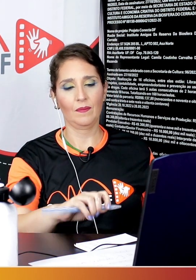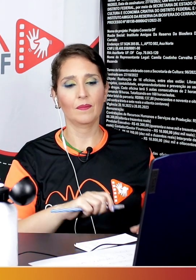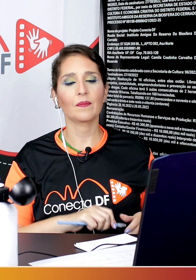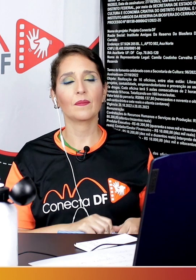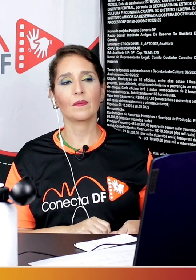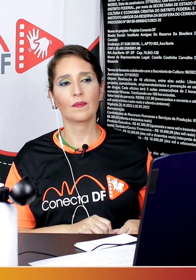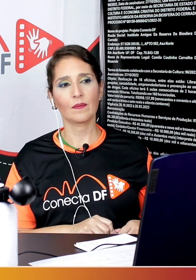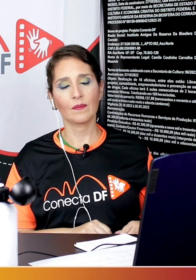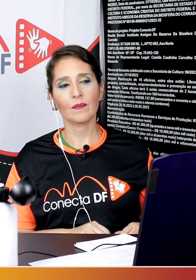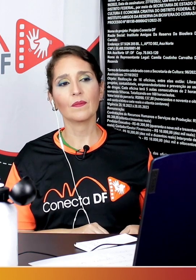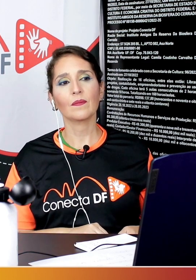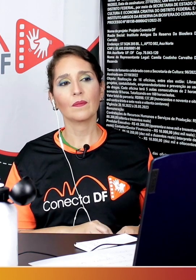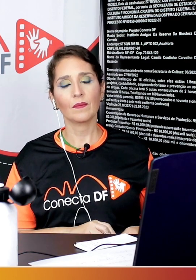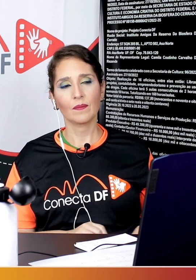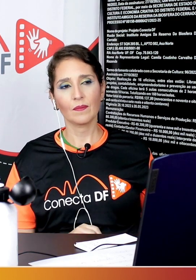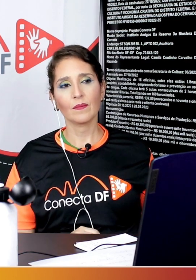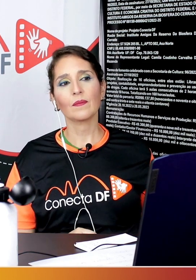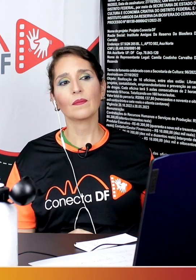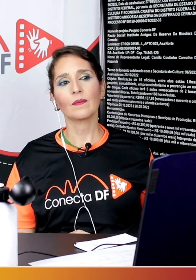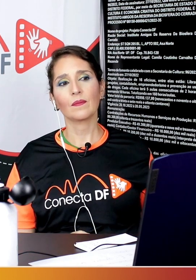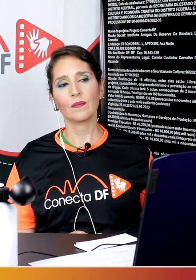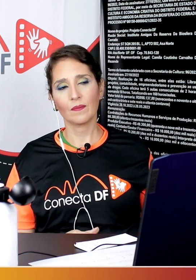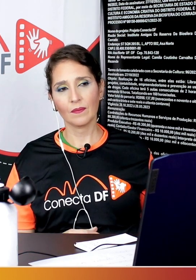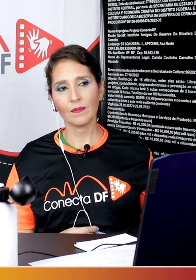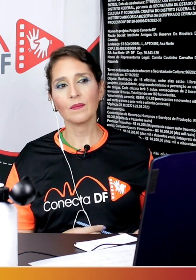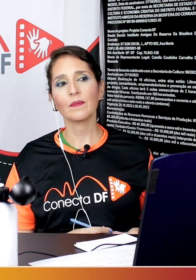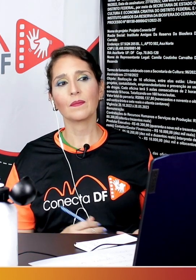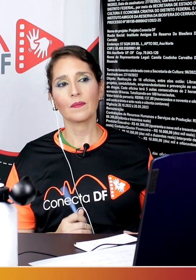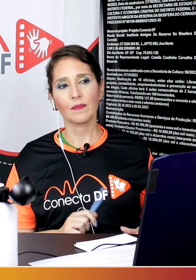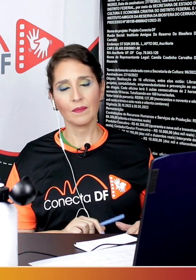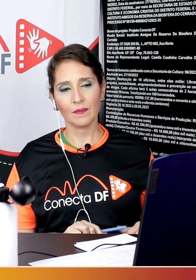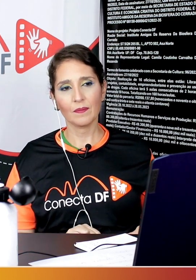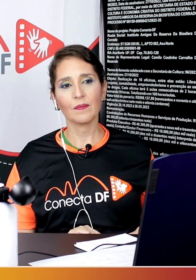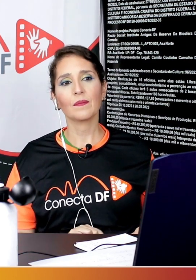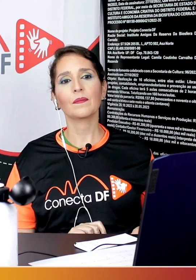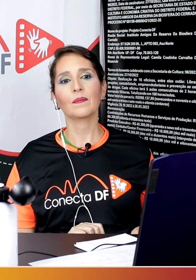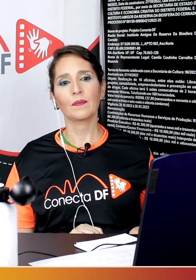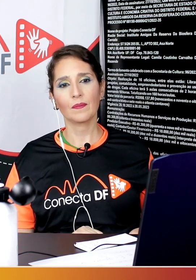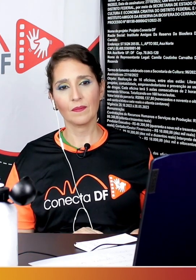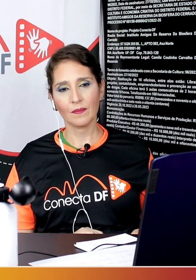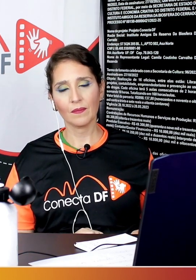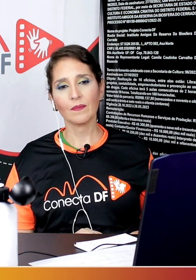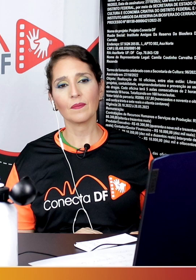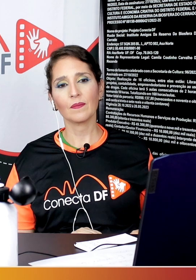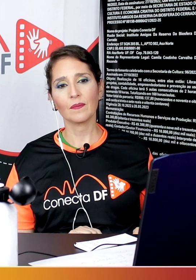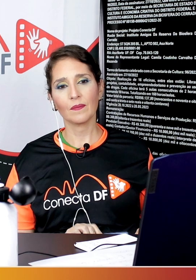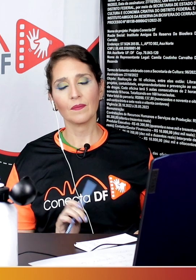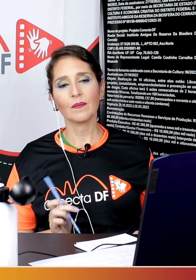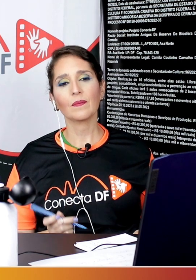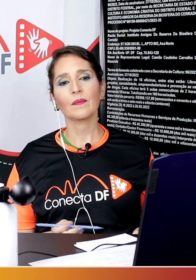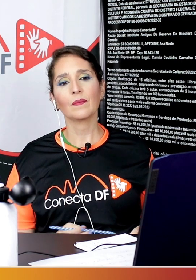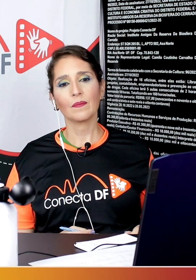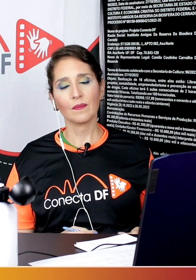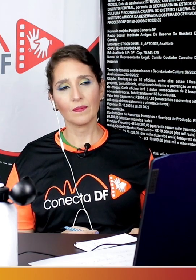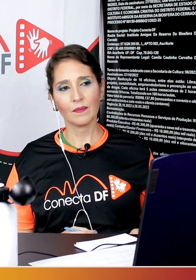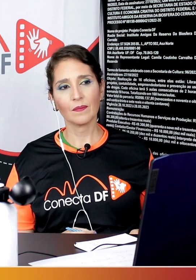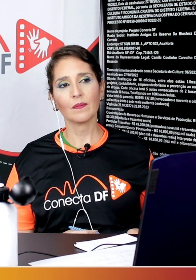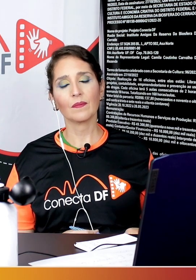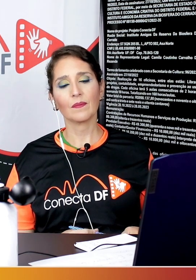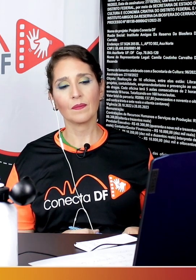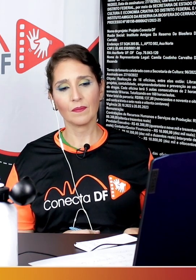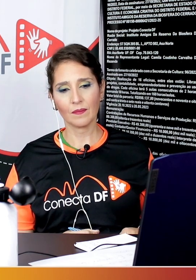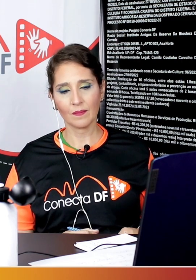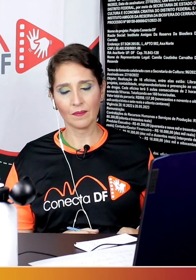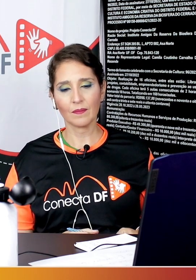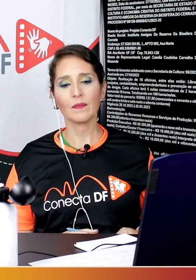porque eu fiz letras Libras na Uniaselv, terminei e não consigo estruturar